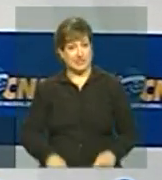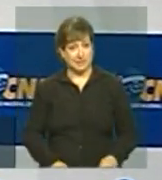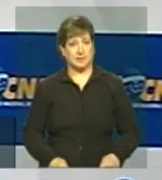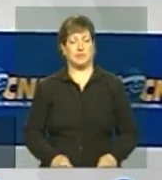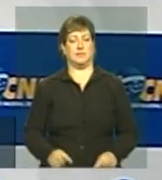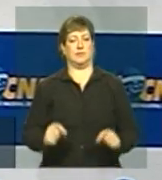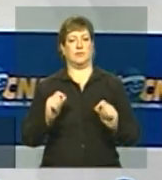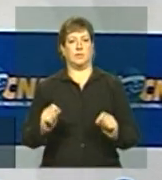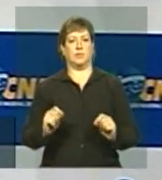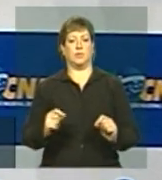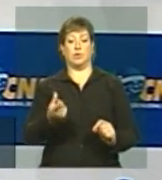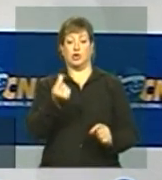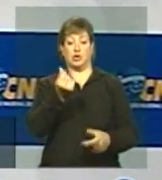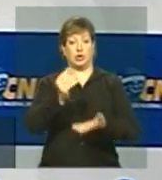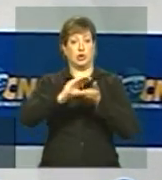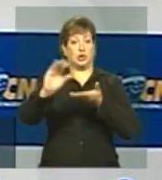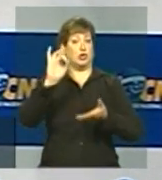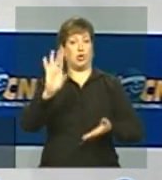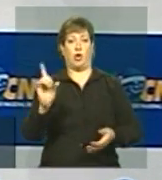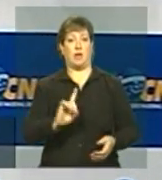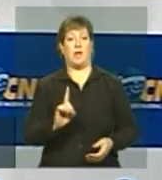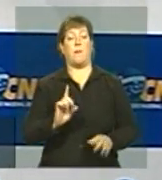custeio, mas